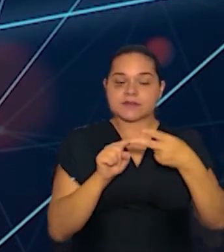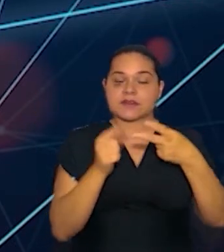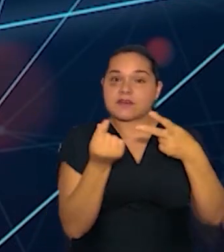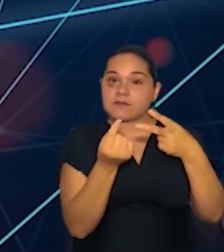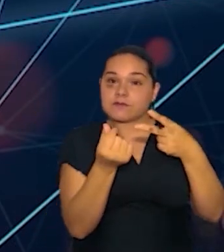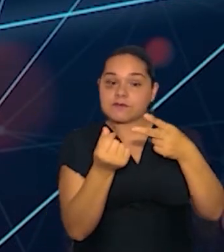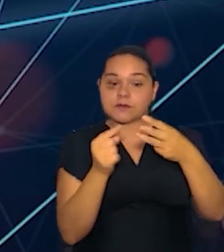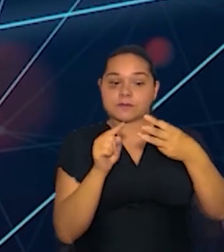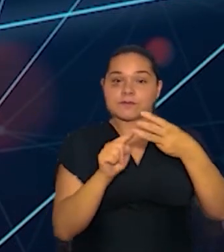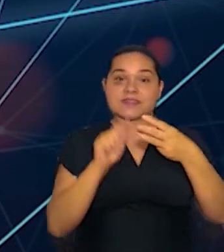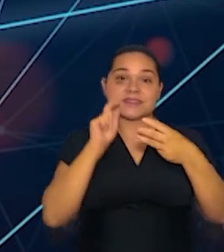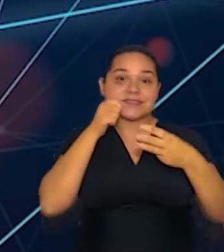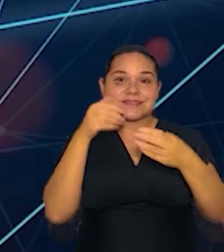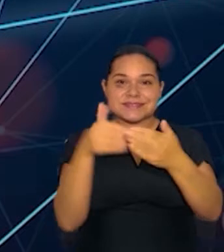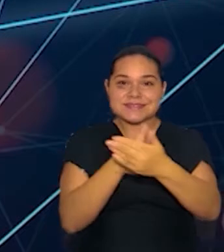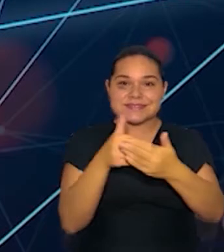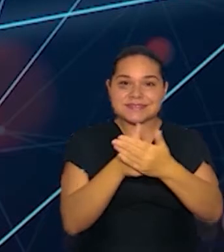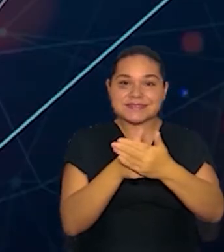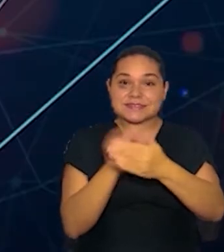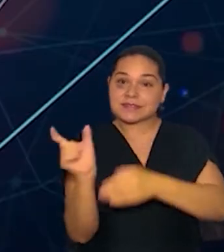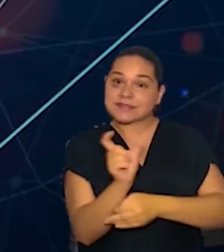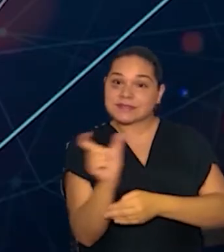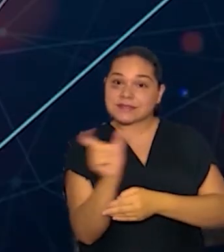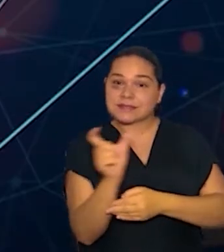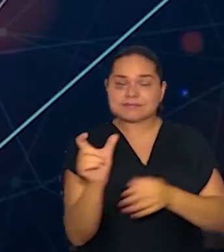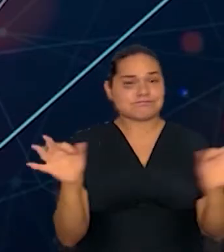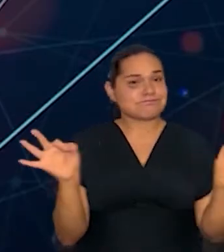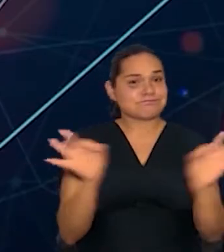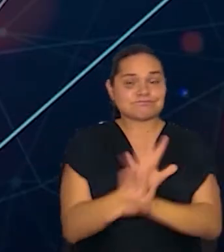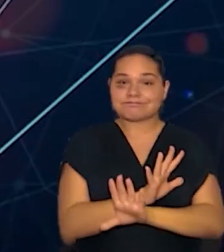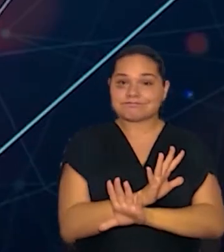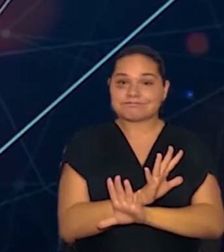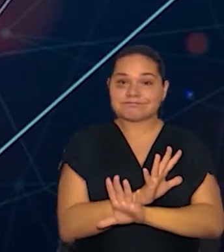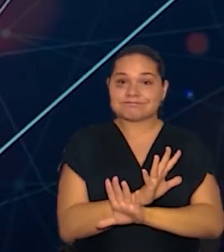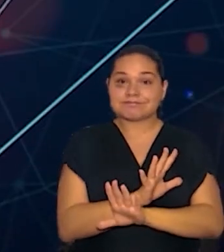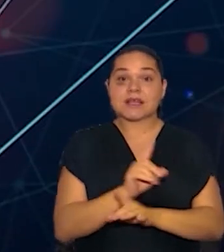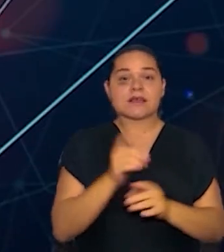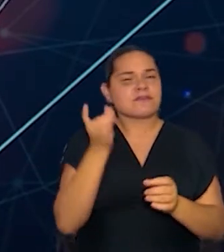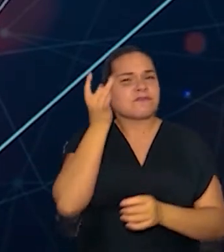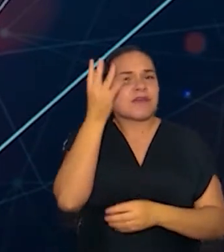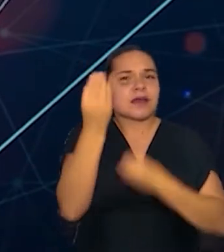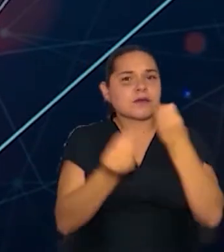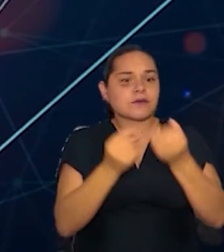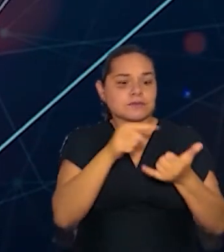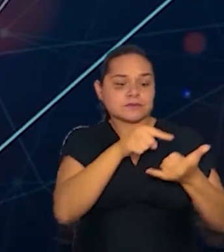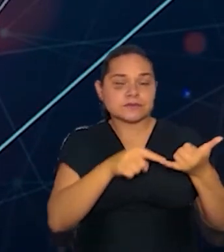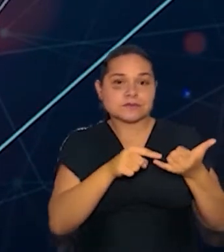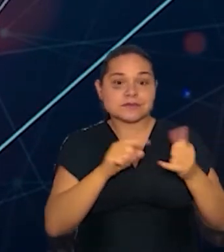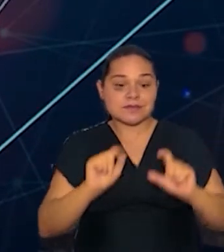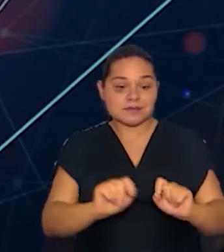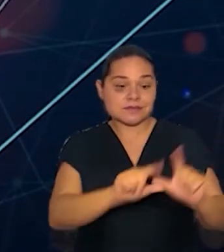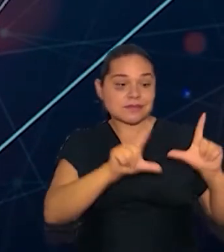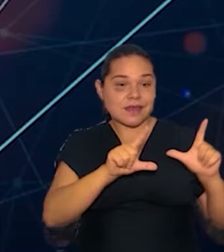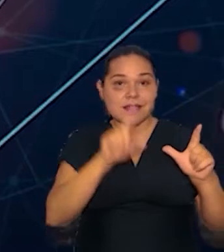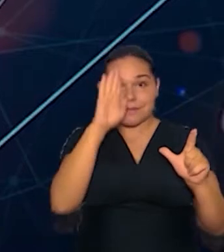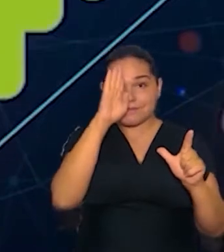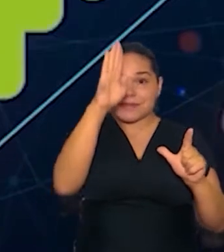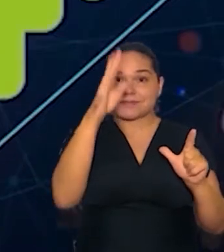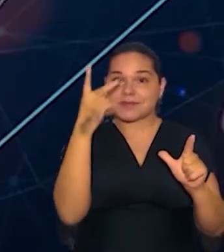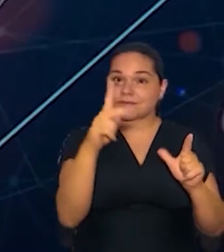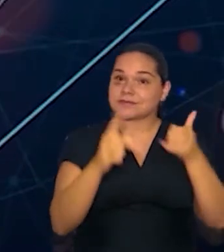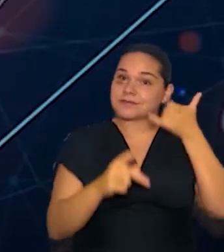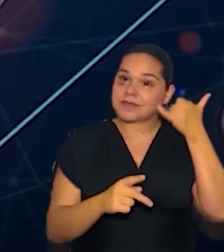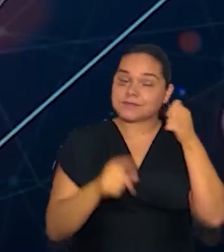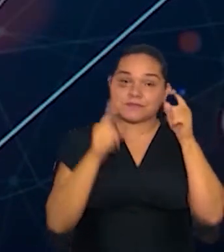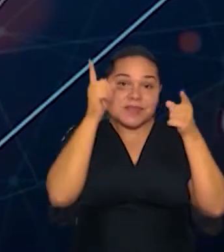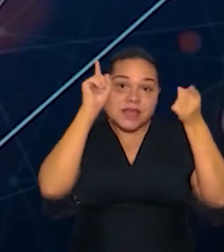Coloque sua senha SMC Card e pronto. Para maior facilidade, deixe o SMC Pay salvo na tela inicial do seu celular. Para